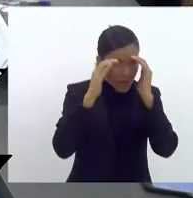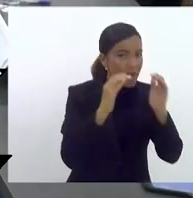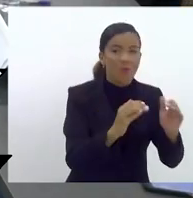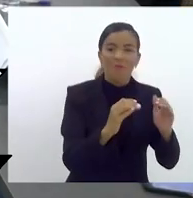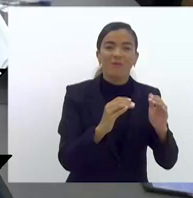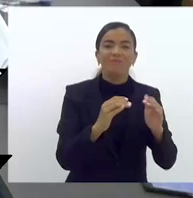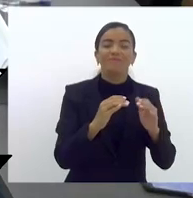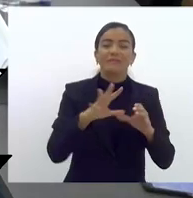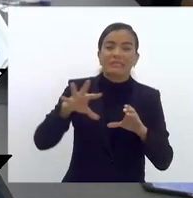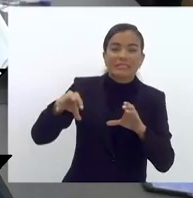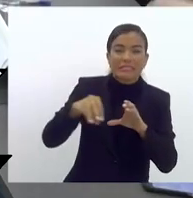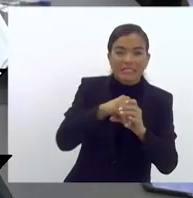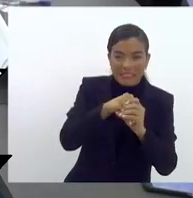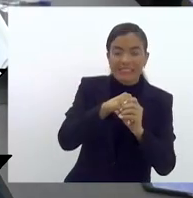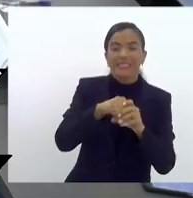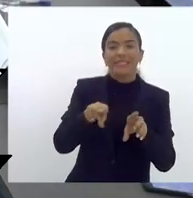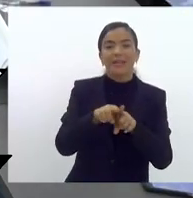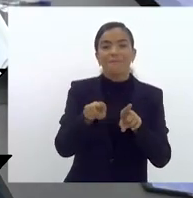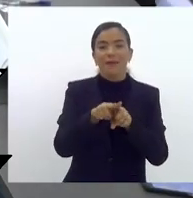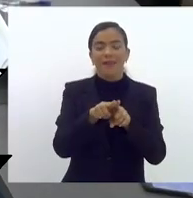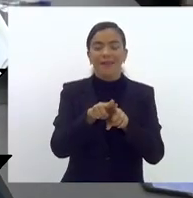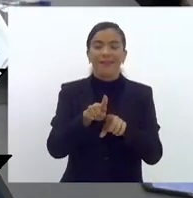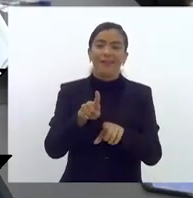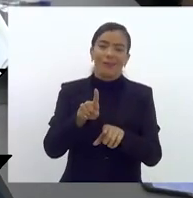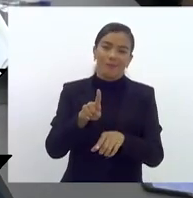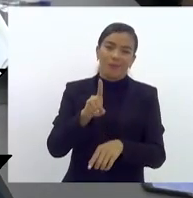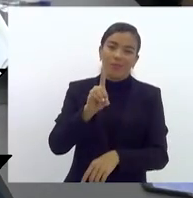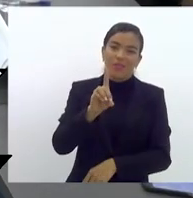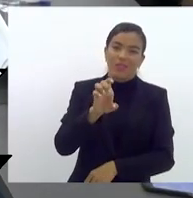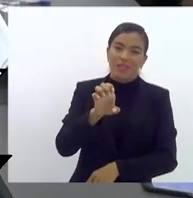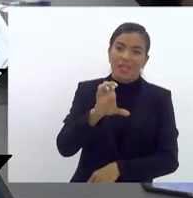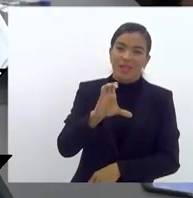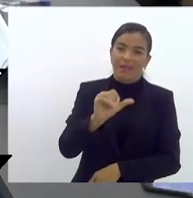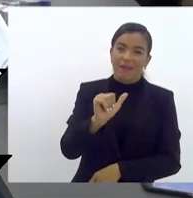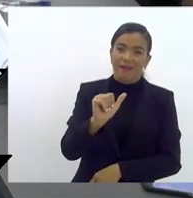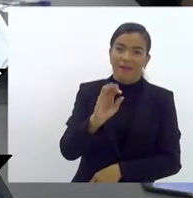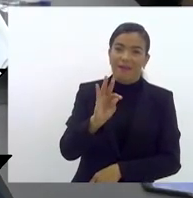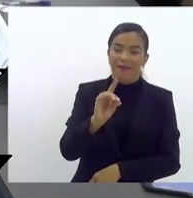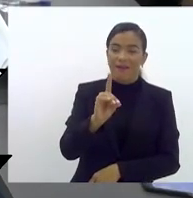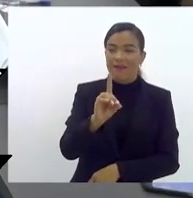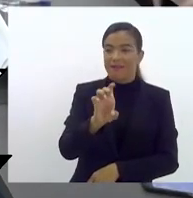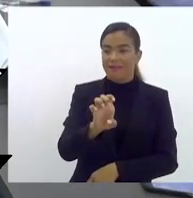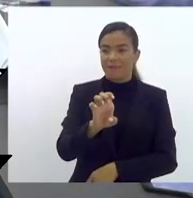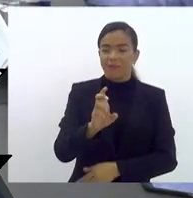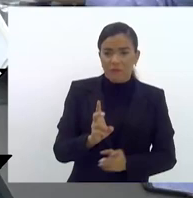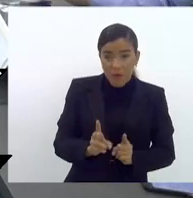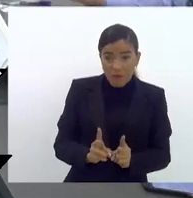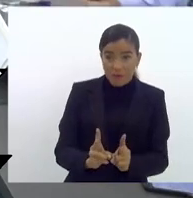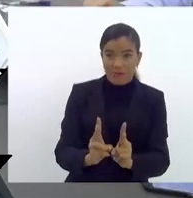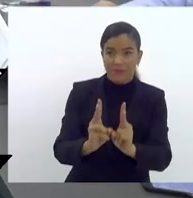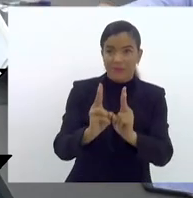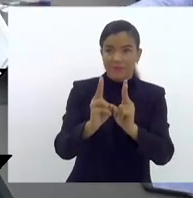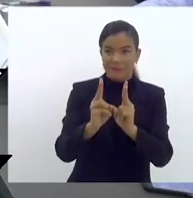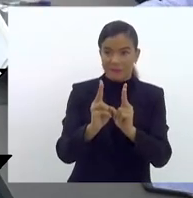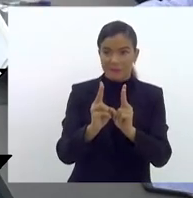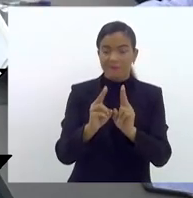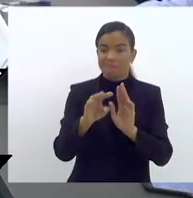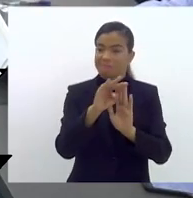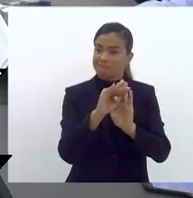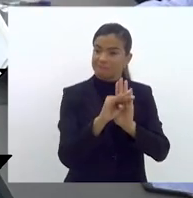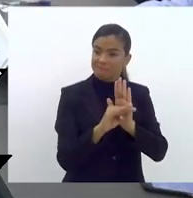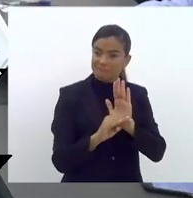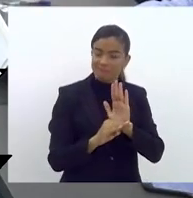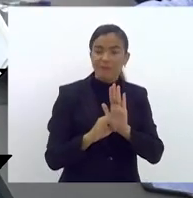e internalizar interiorizar declarais então vamos vamos seguir como autorizativo mas eu tenho certeza